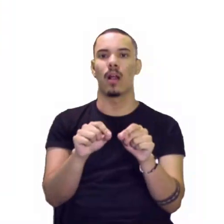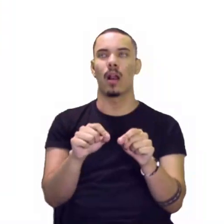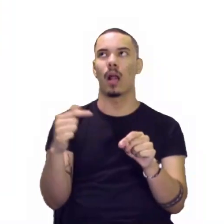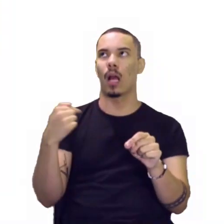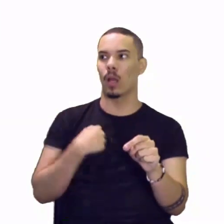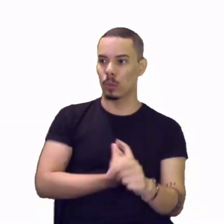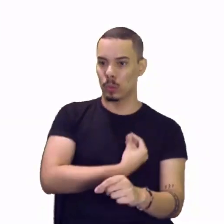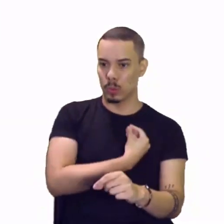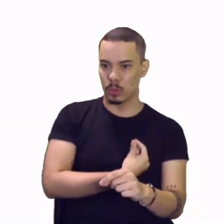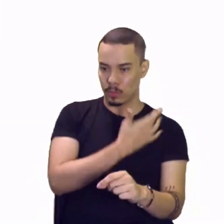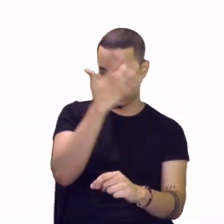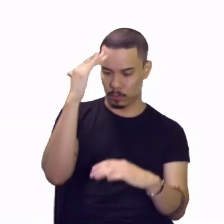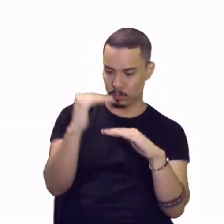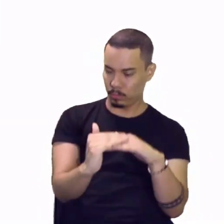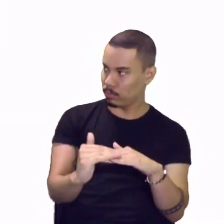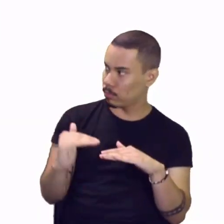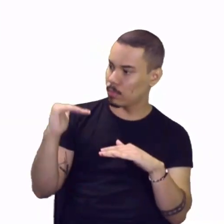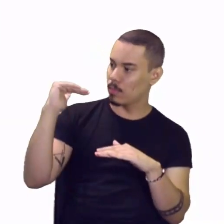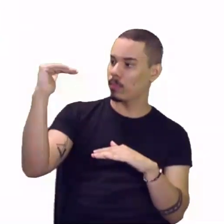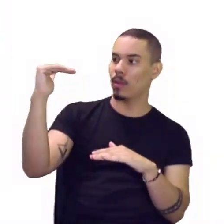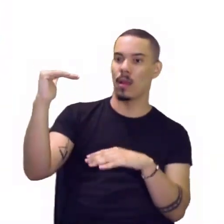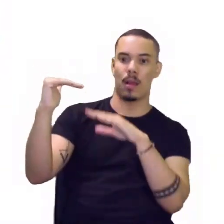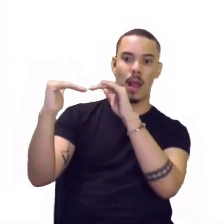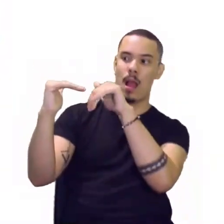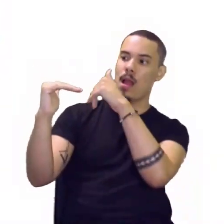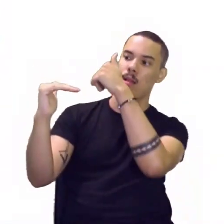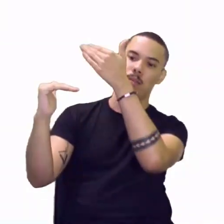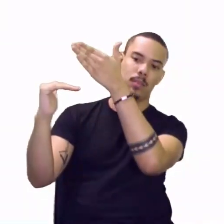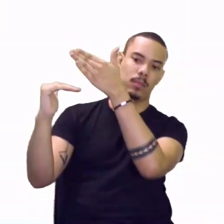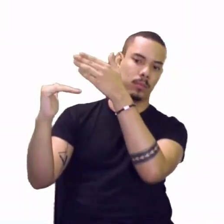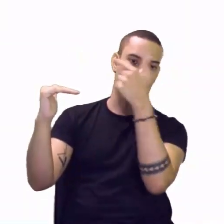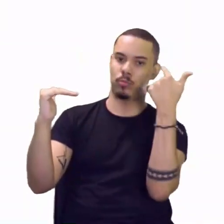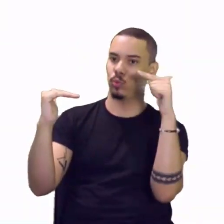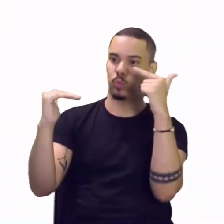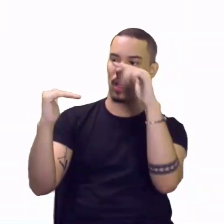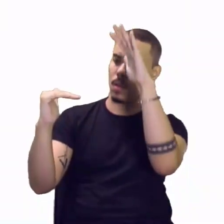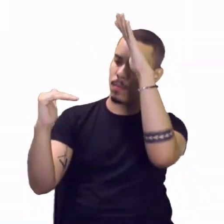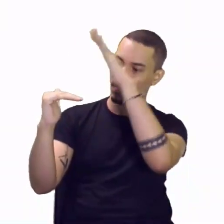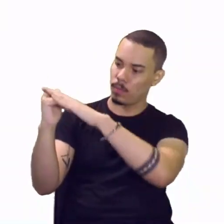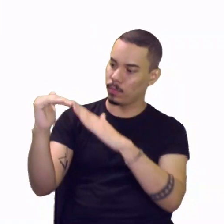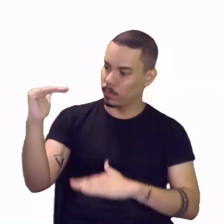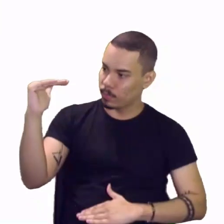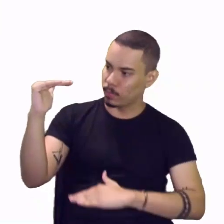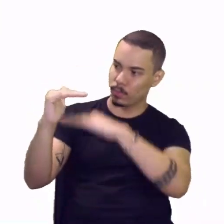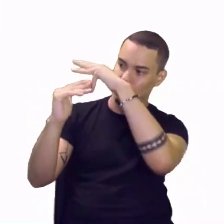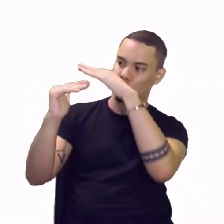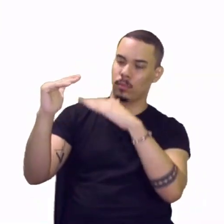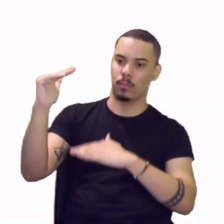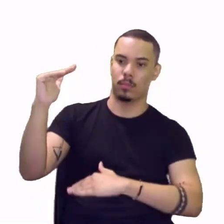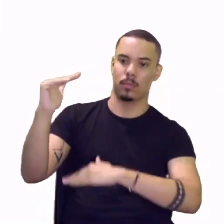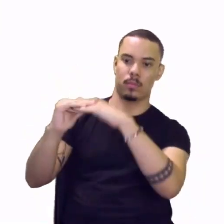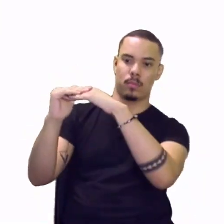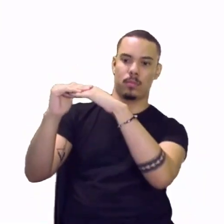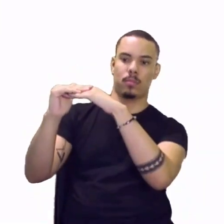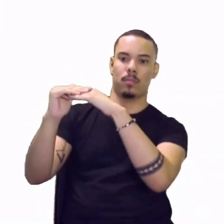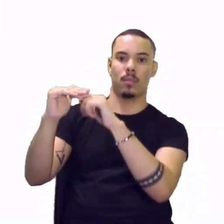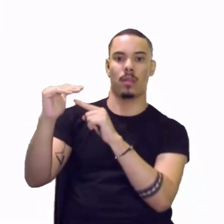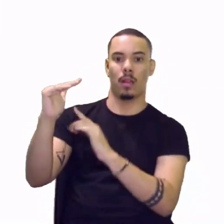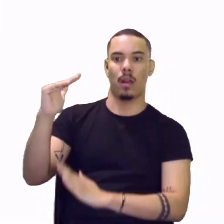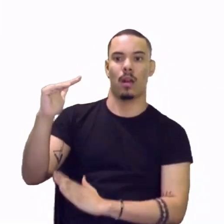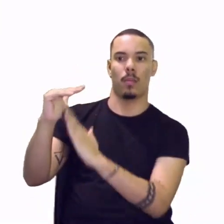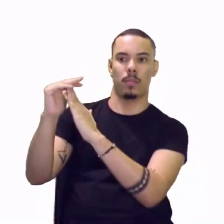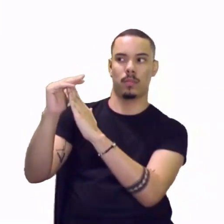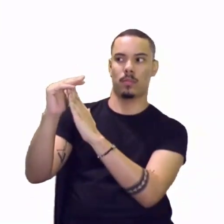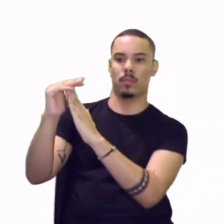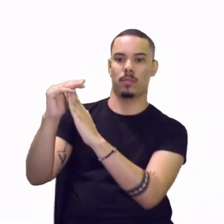soberano, não tem nada sobre além disso, ou acima disso. Muito bem, nada que derrube,